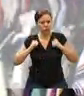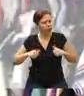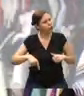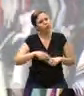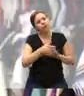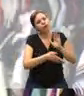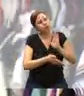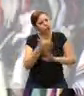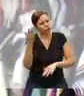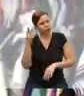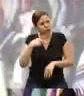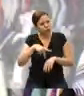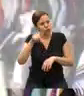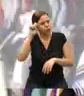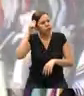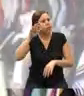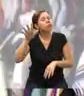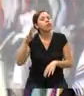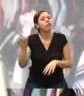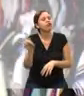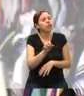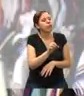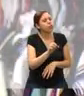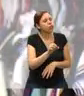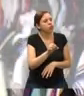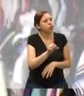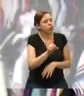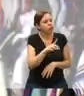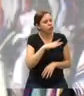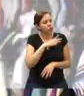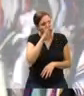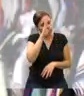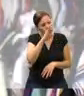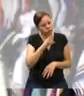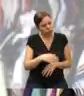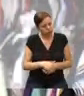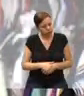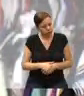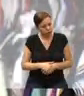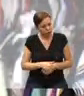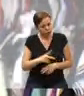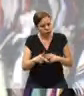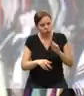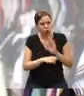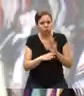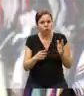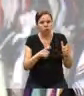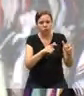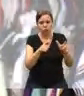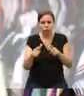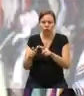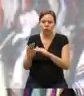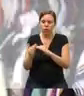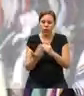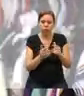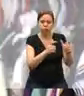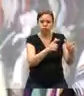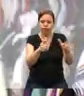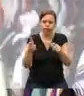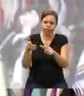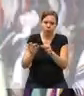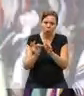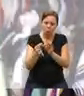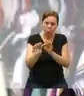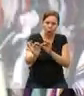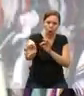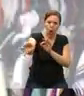costas, foi para lá. Chegando lá, ele, na capital, com auxílio de algumas pessoas, pôde chegar até as aldeias, né? Regiões